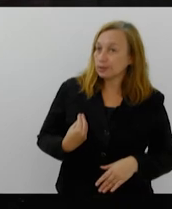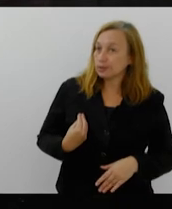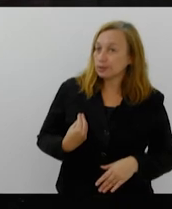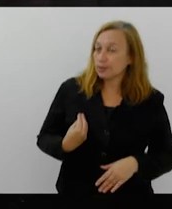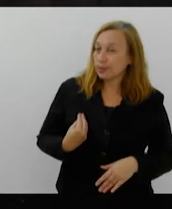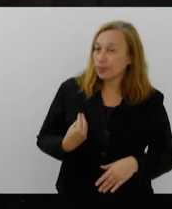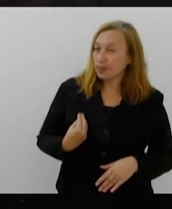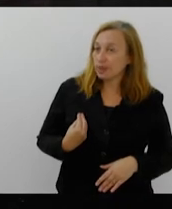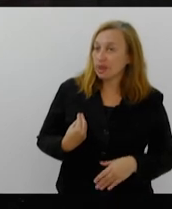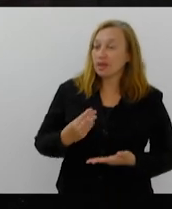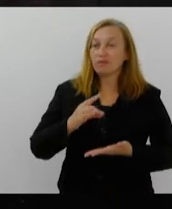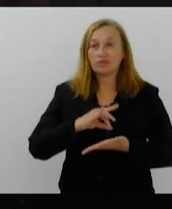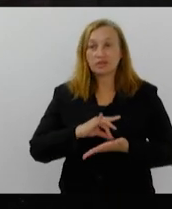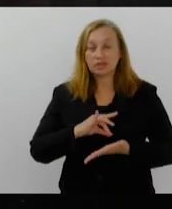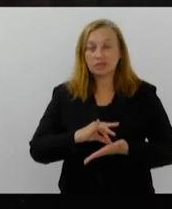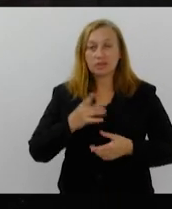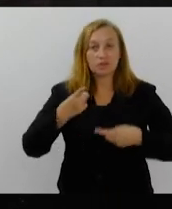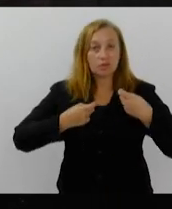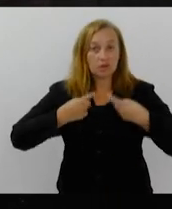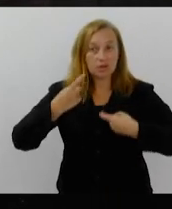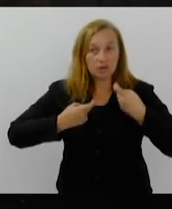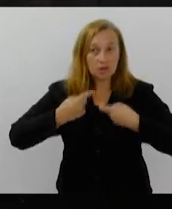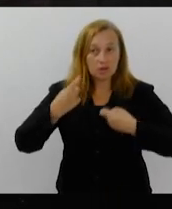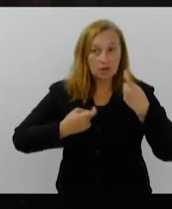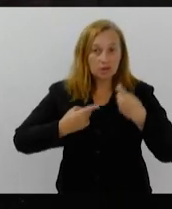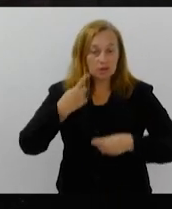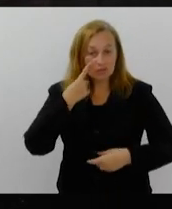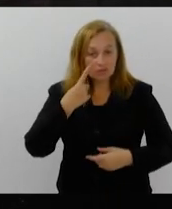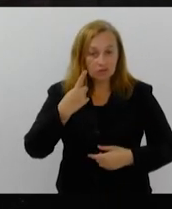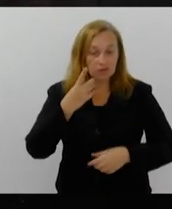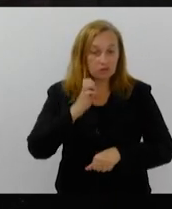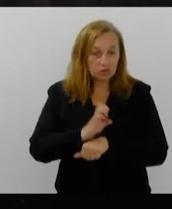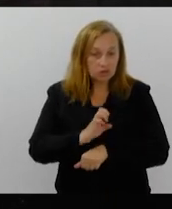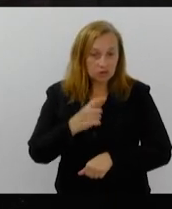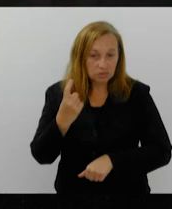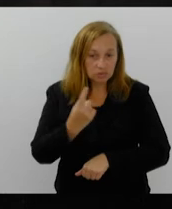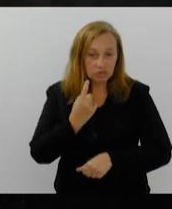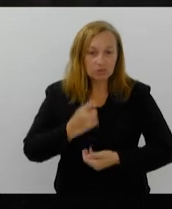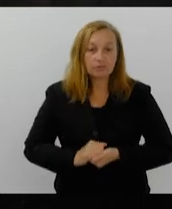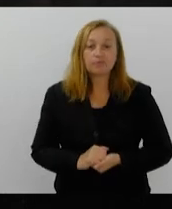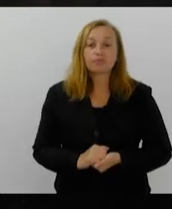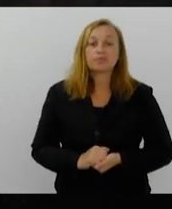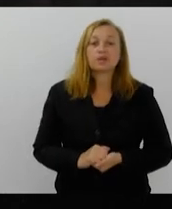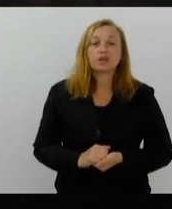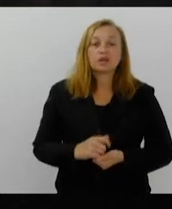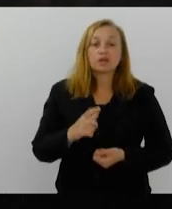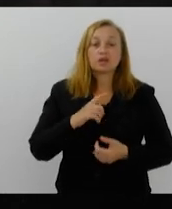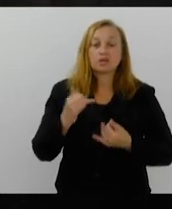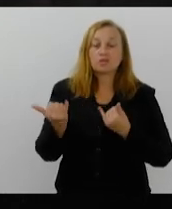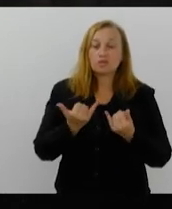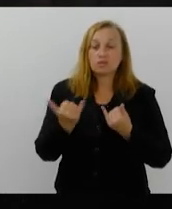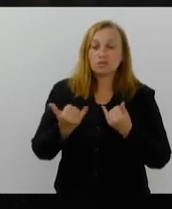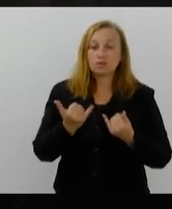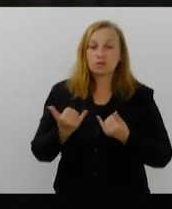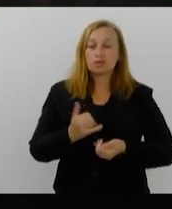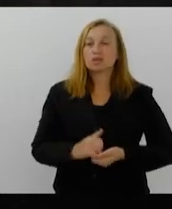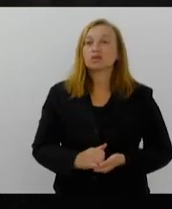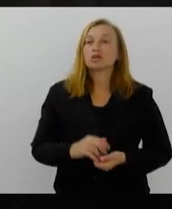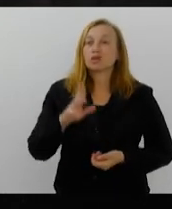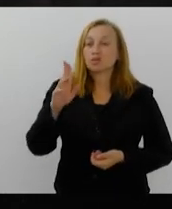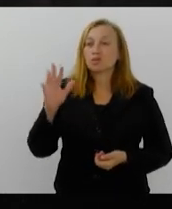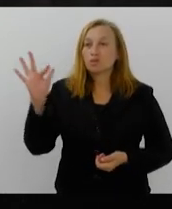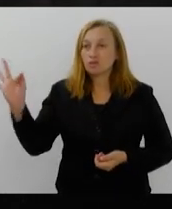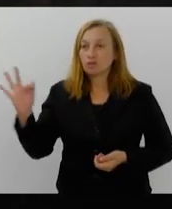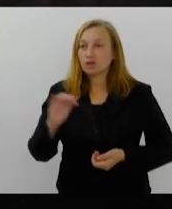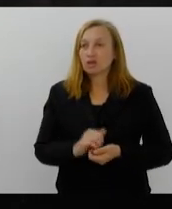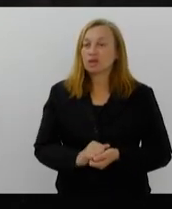promover as verdadeiras cenas de guerra que a gente vê no nosso Estado. A gente tem dados do GNI da UF que divulga